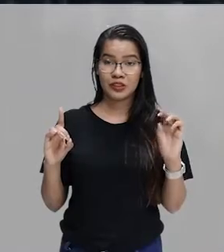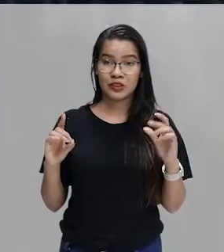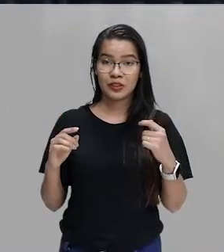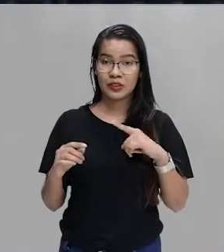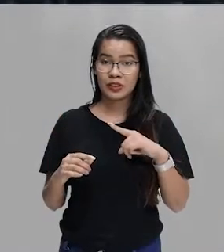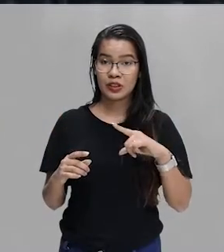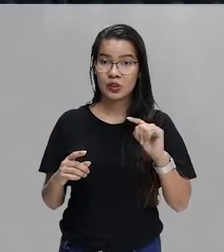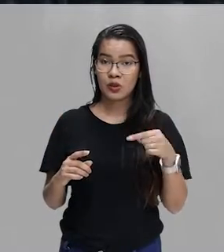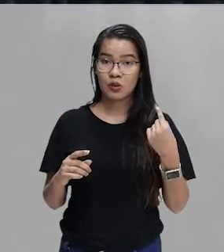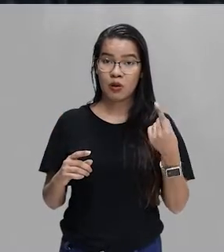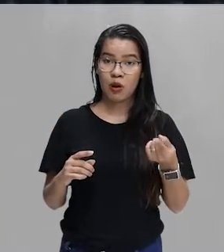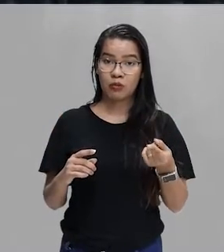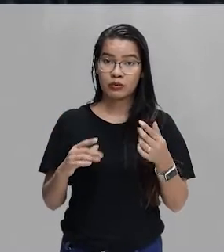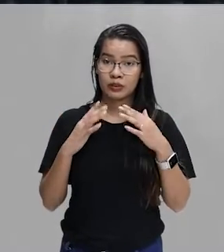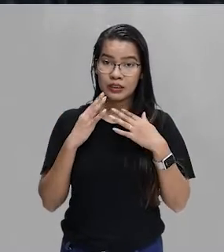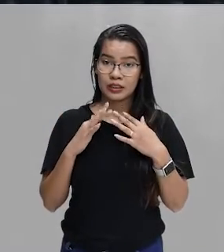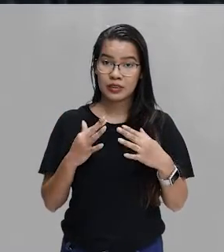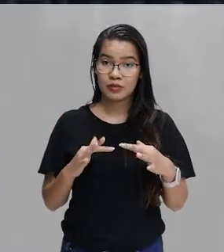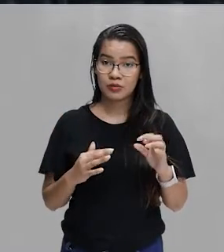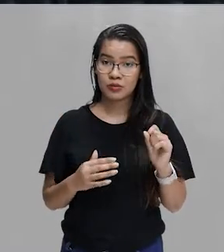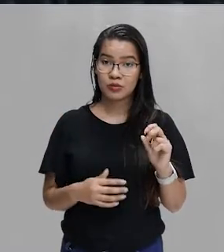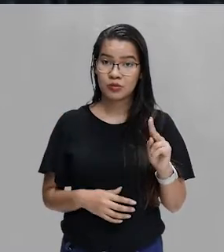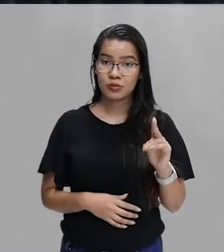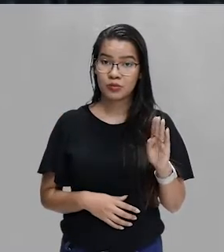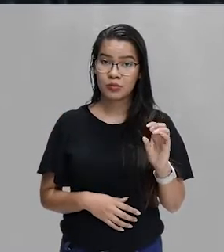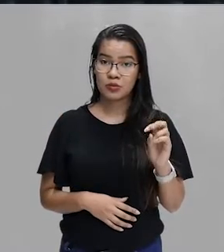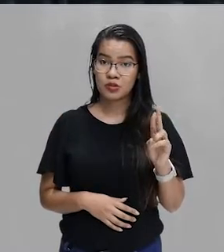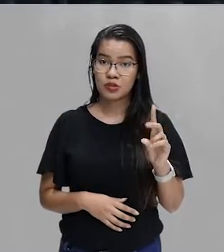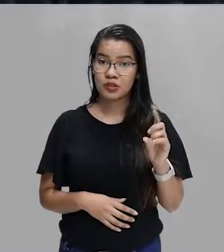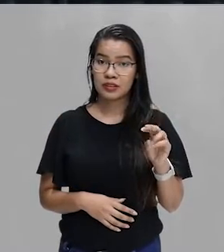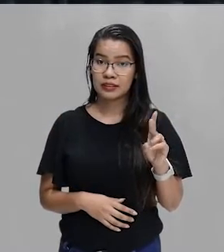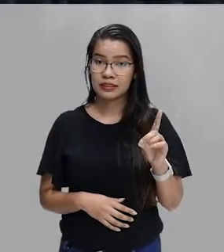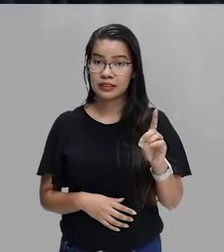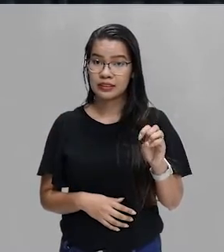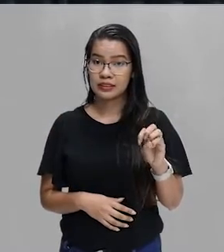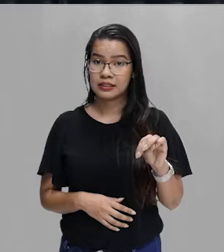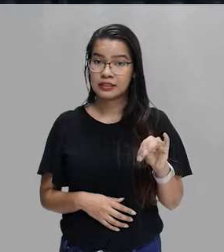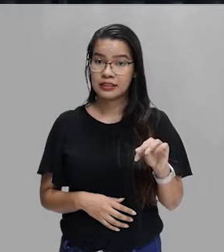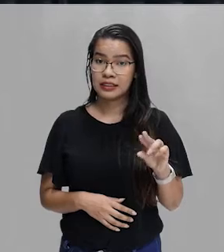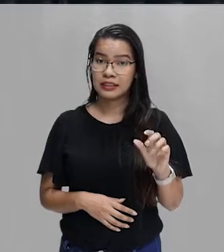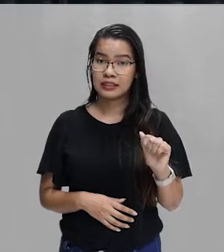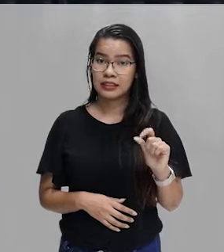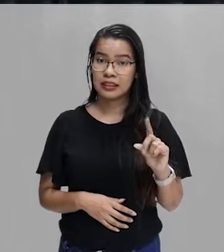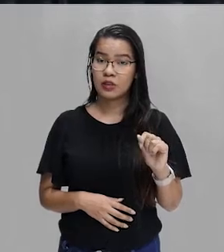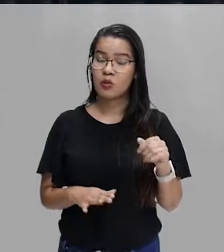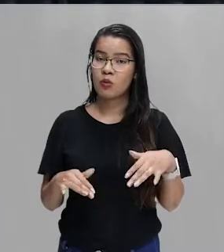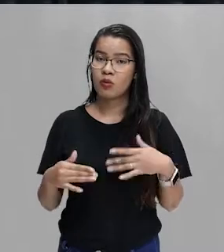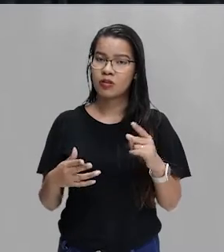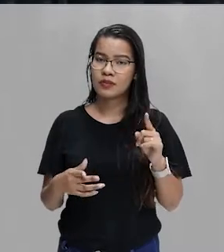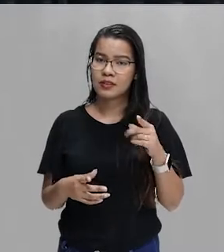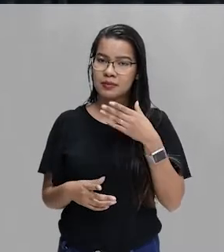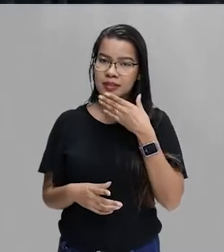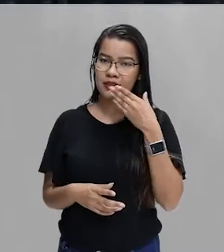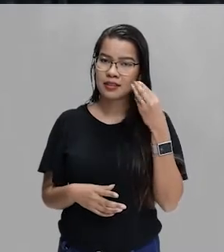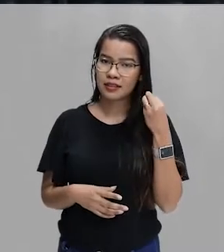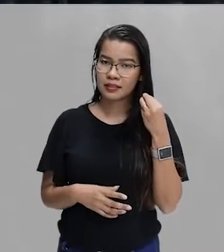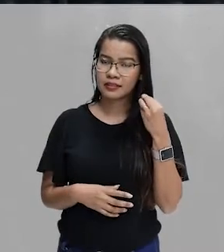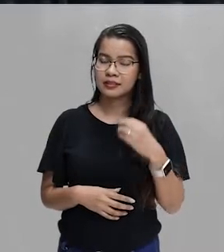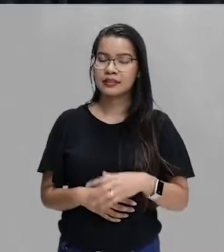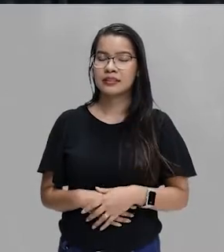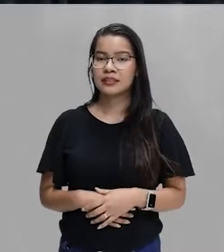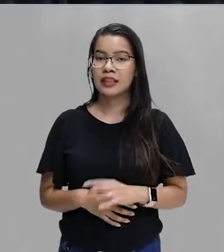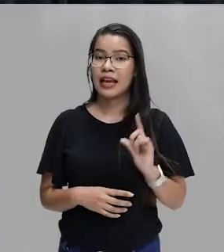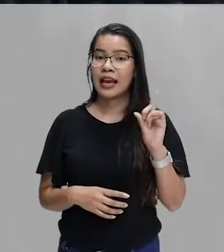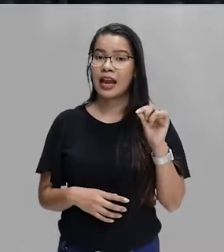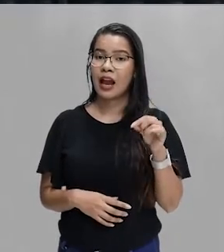tenho uma outra oração subordinada, que é de que você me esquecesse. De que você me esquecesse